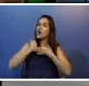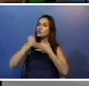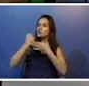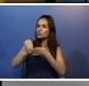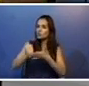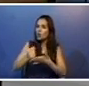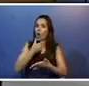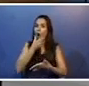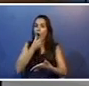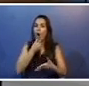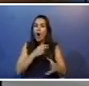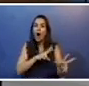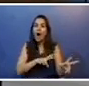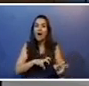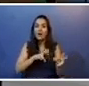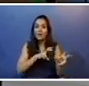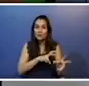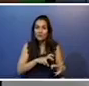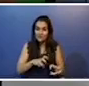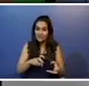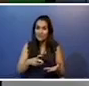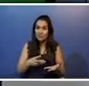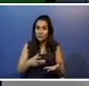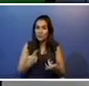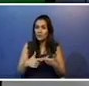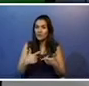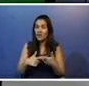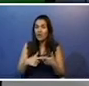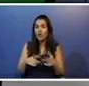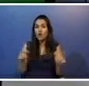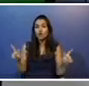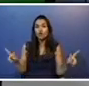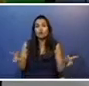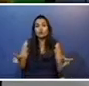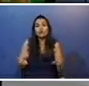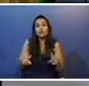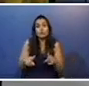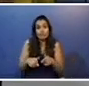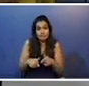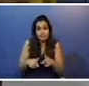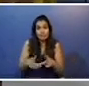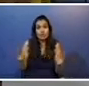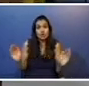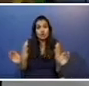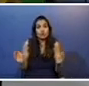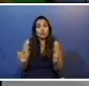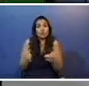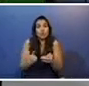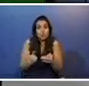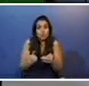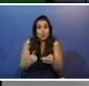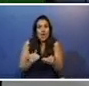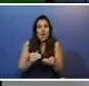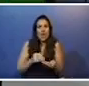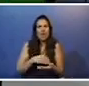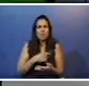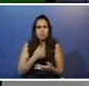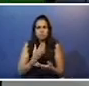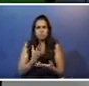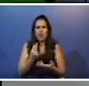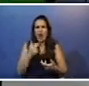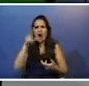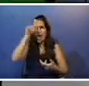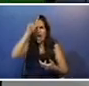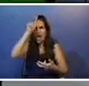os agricultores, elas acabam até ajudando, né? Controlando diversas pragas que iriam